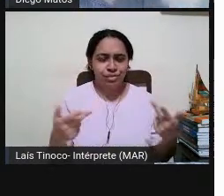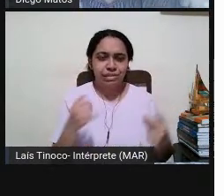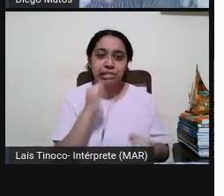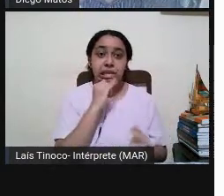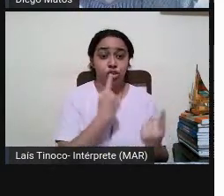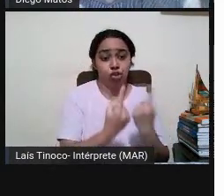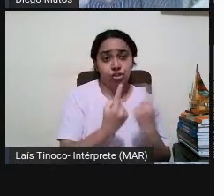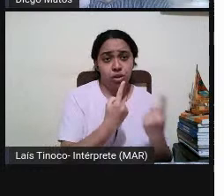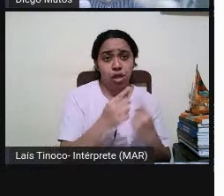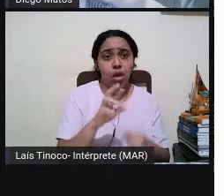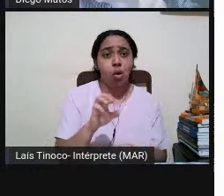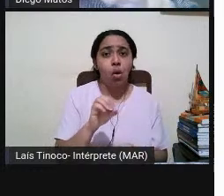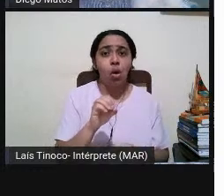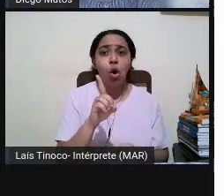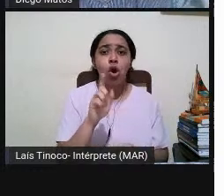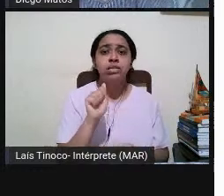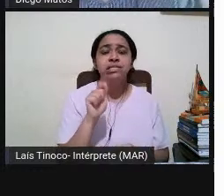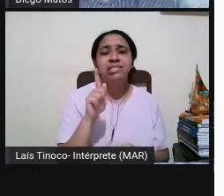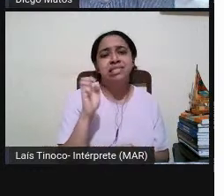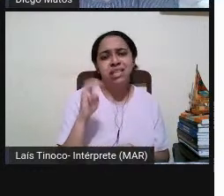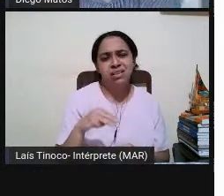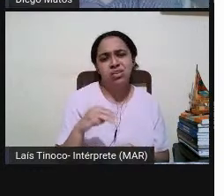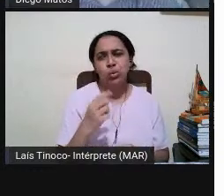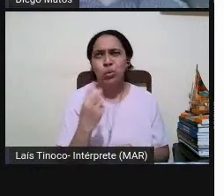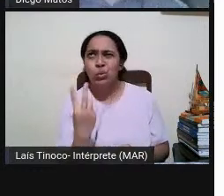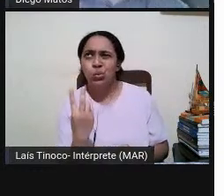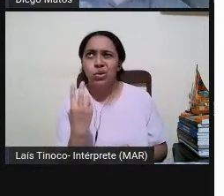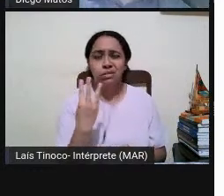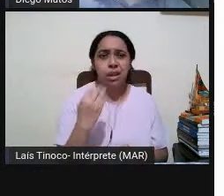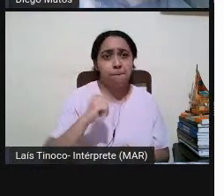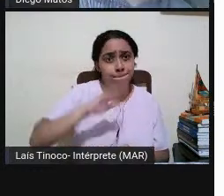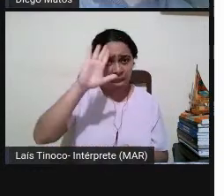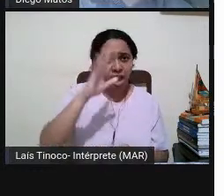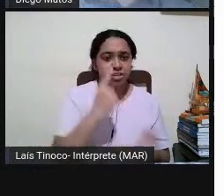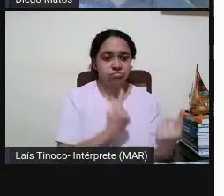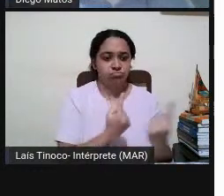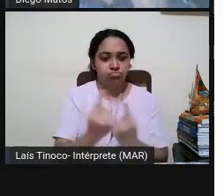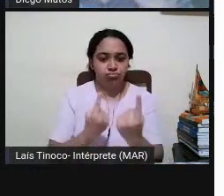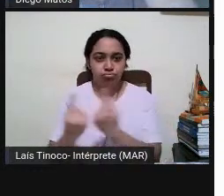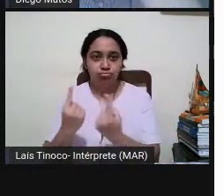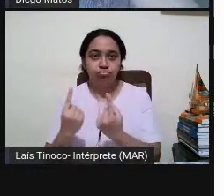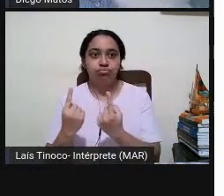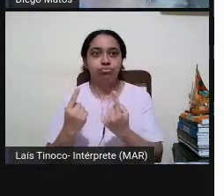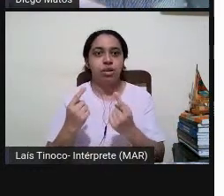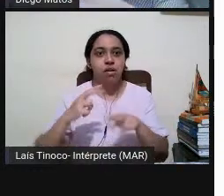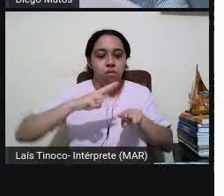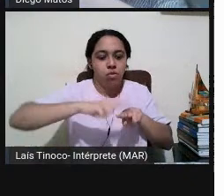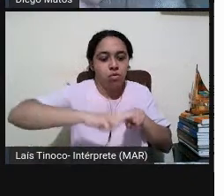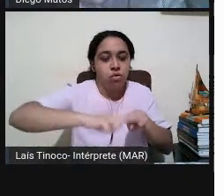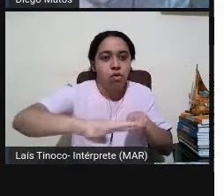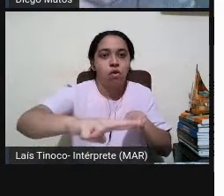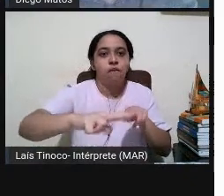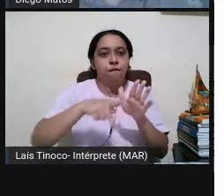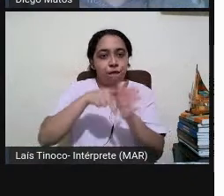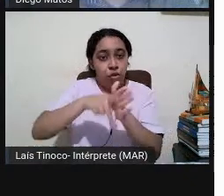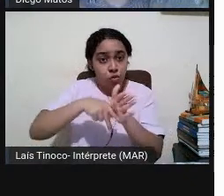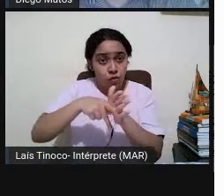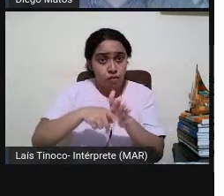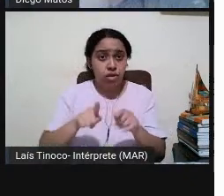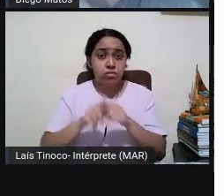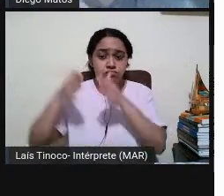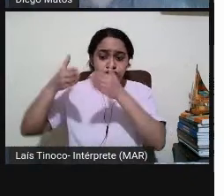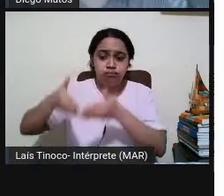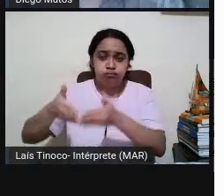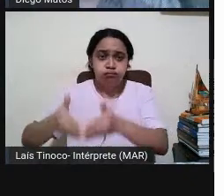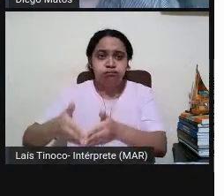de Rodagem Lógico que ela fala com duas ou mais pista e vem trazendo ferrovias portos e terminais marítimos